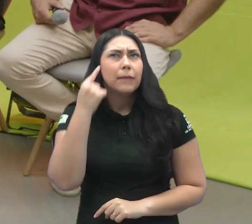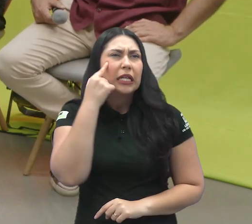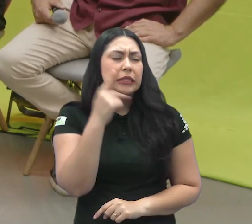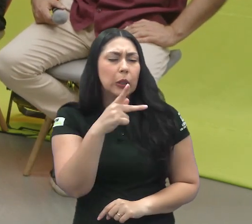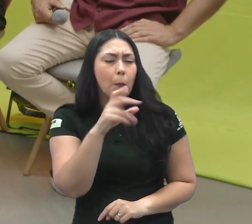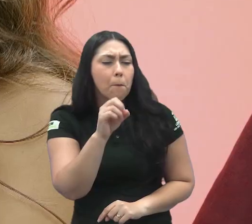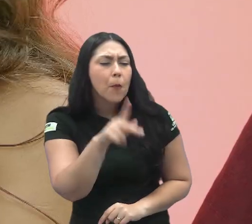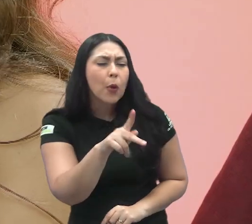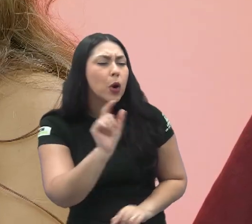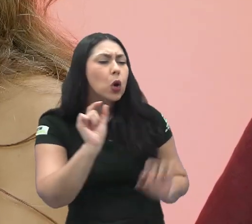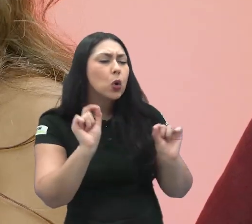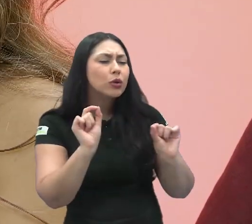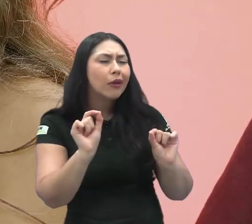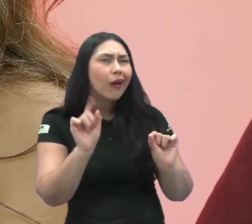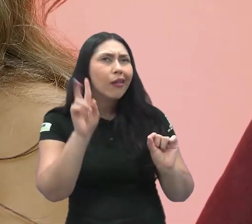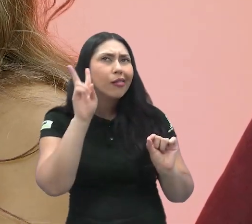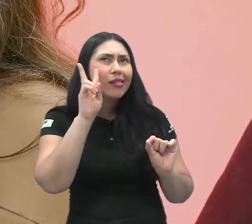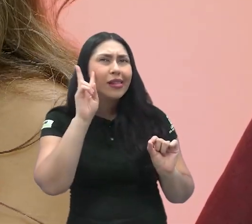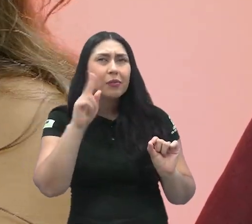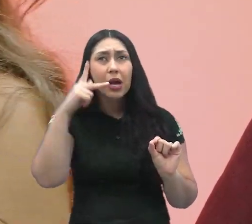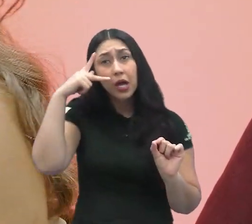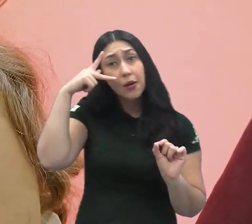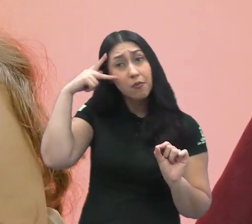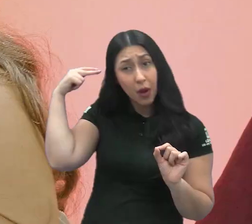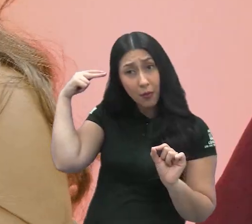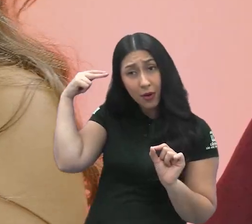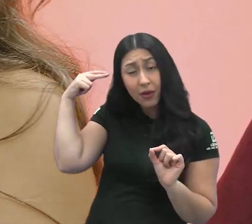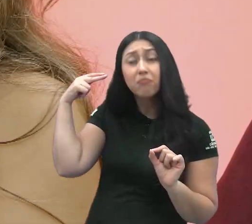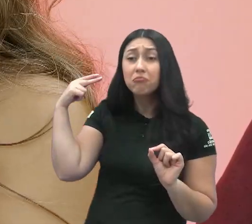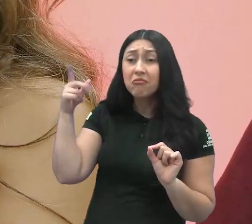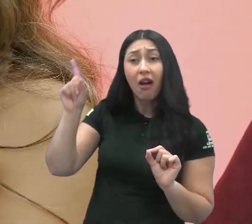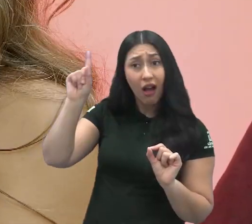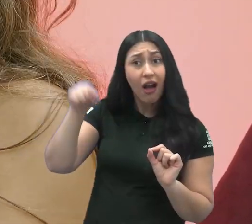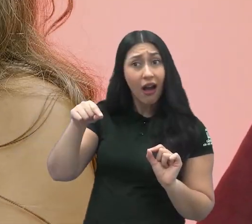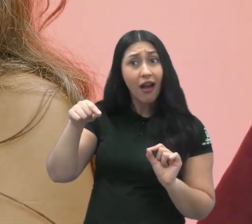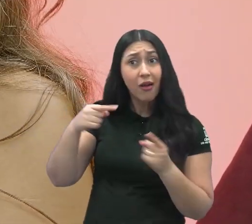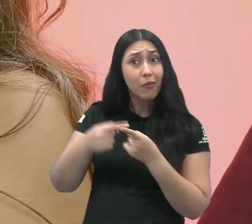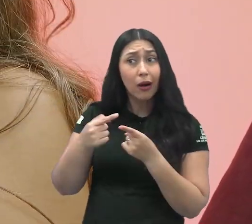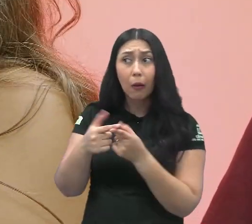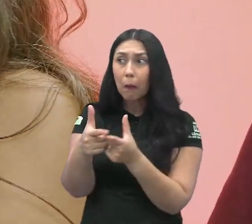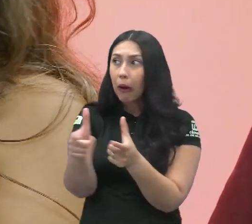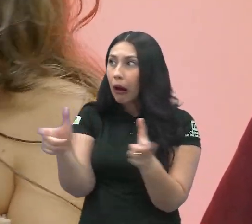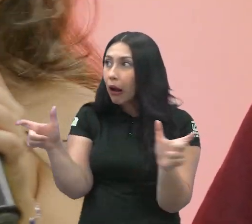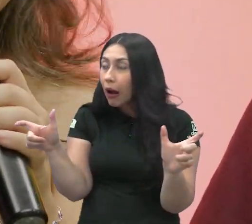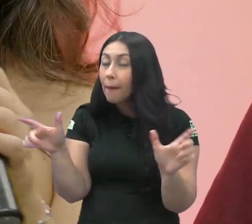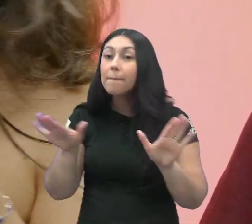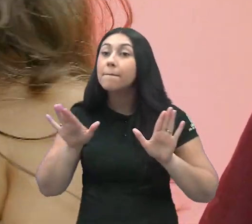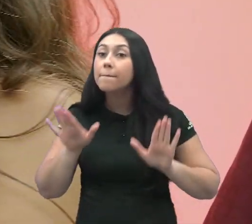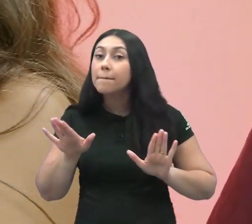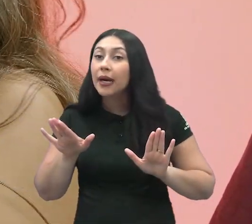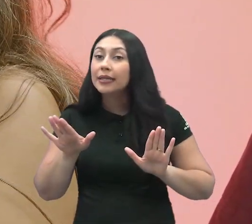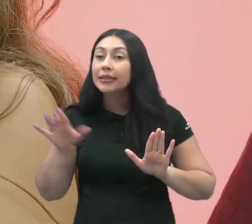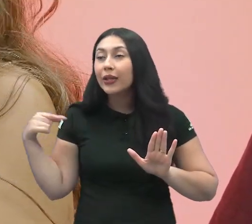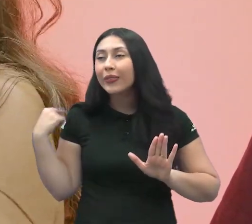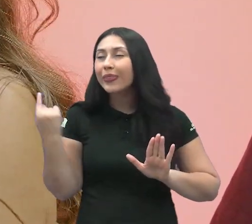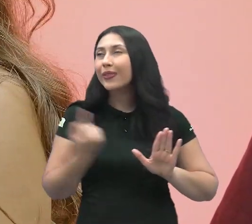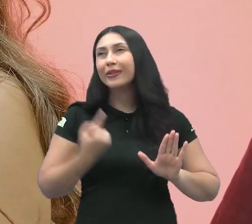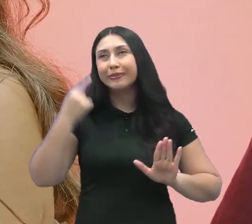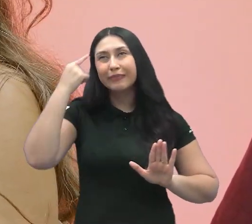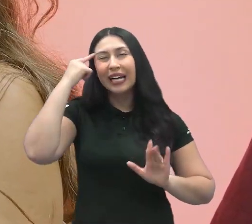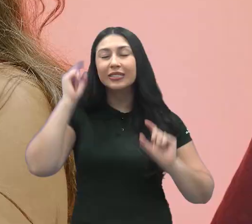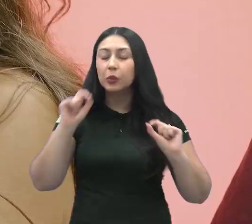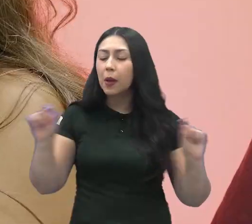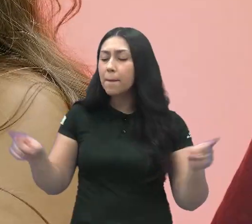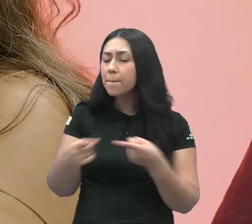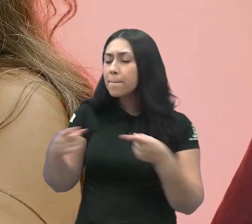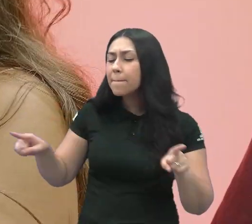música pop, você imagina Pablo Vittar. E é música pop. Música pop é muito abrangente. Mas na cabeça da gente que faz música, a música